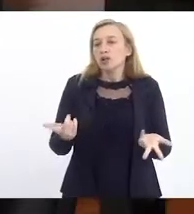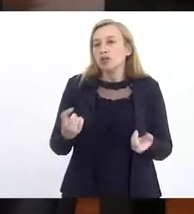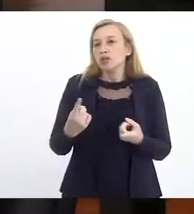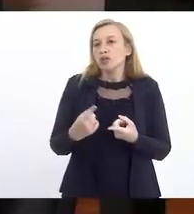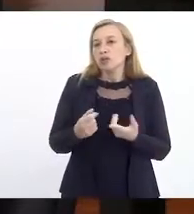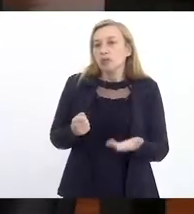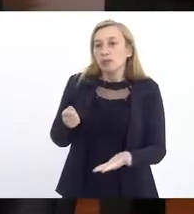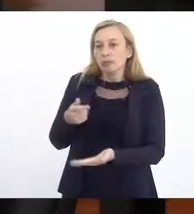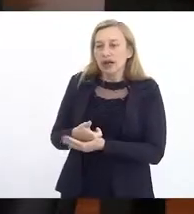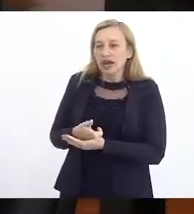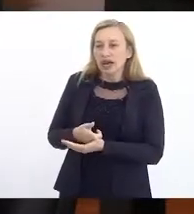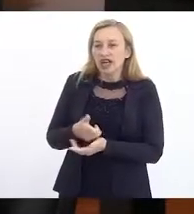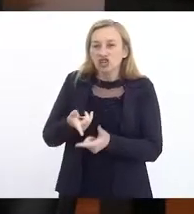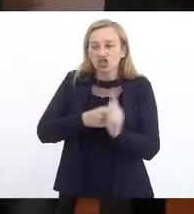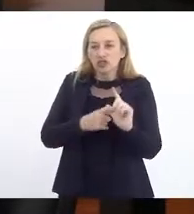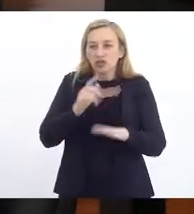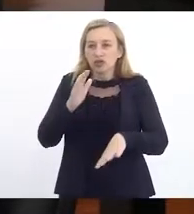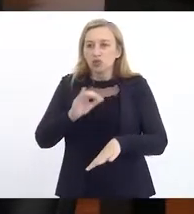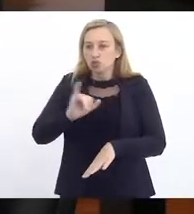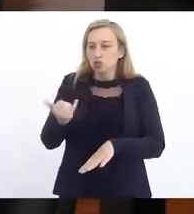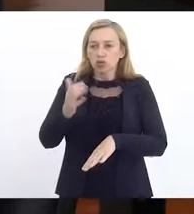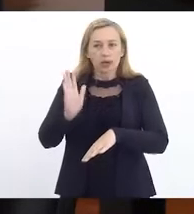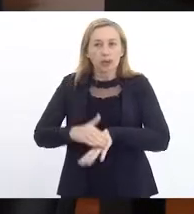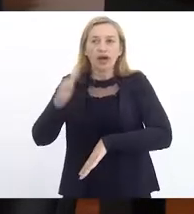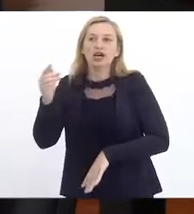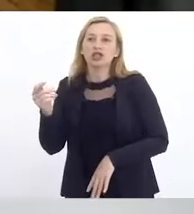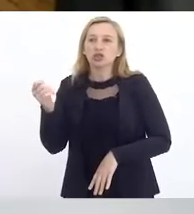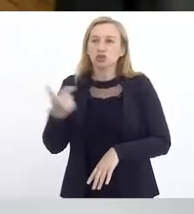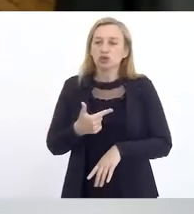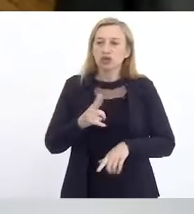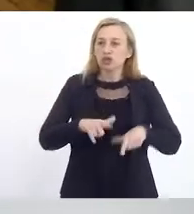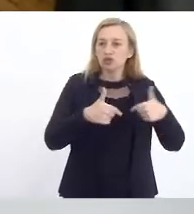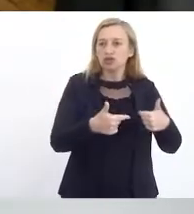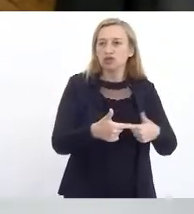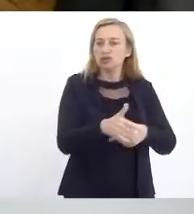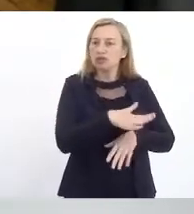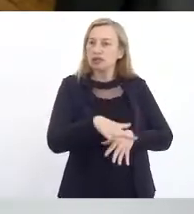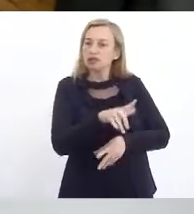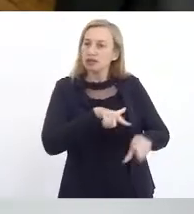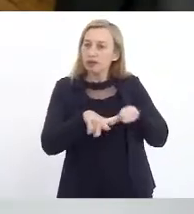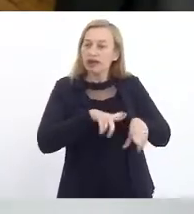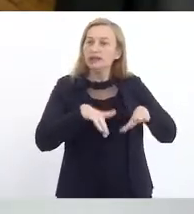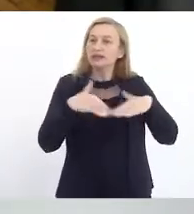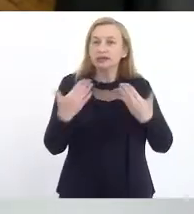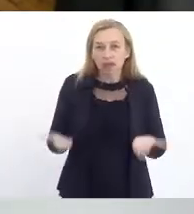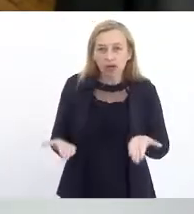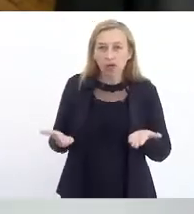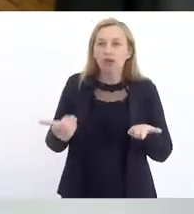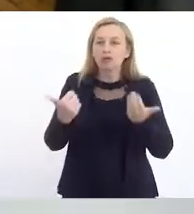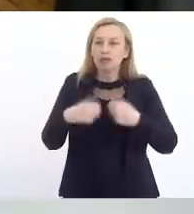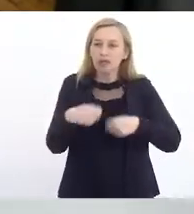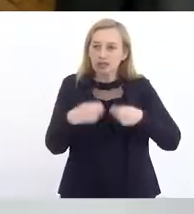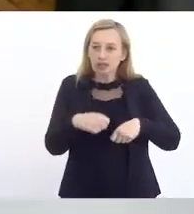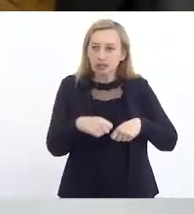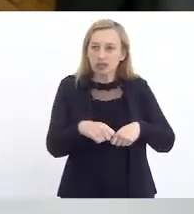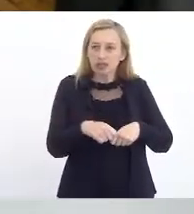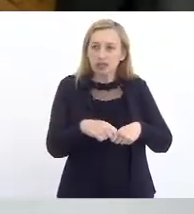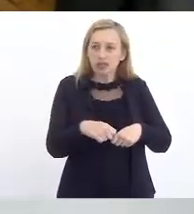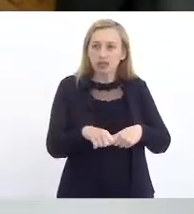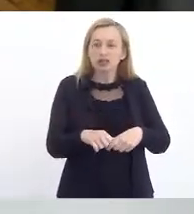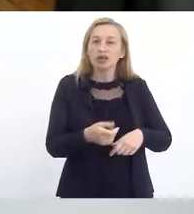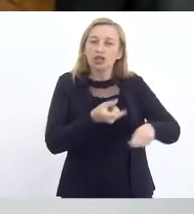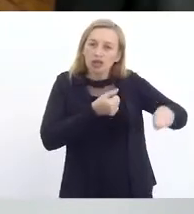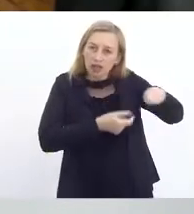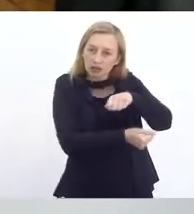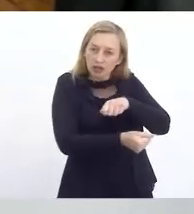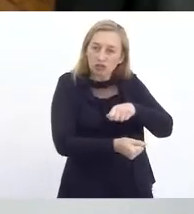ela tem um juro mais alto do que provavelmente vai ter aplicação de mercado. Então, ele tem que ser prioritariamente de investimentos.